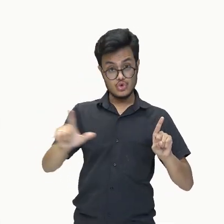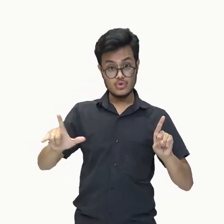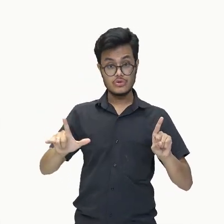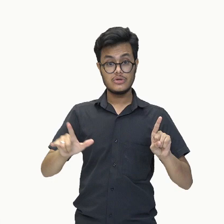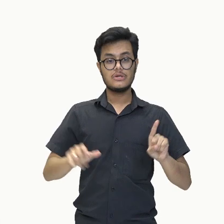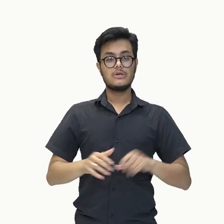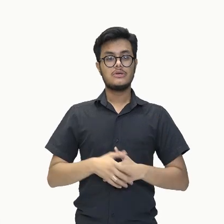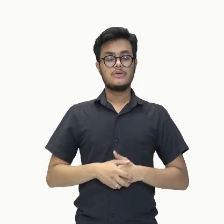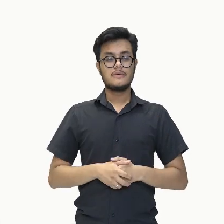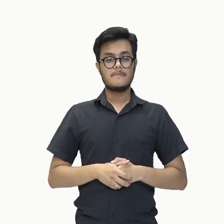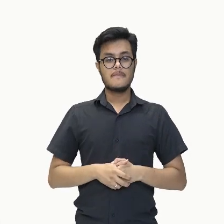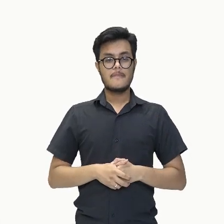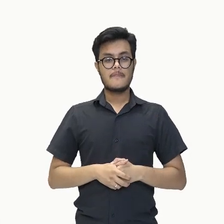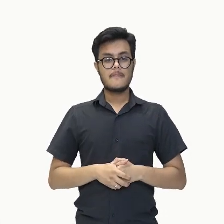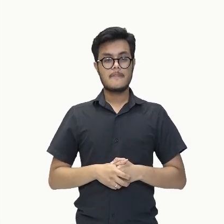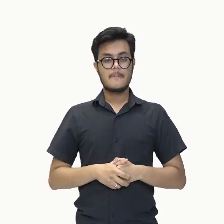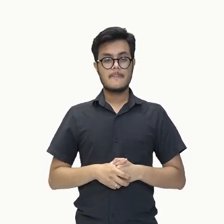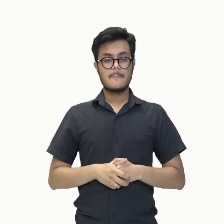setembro,